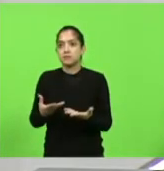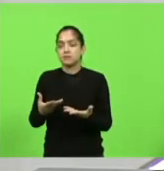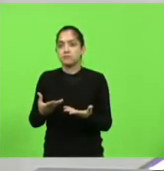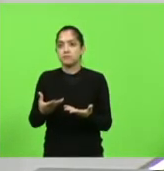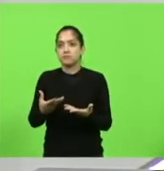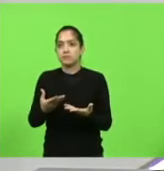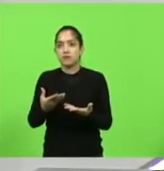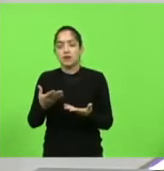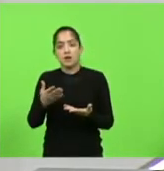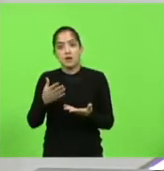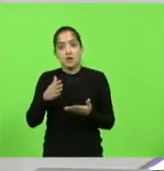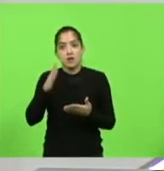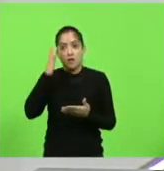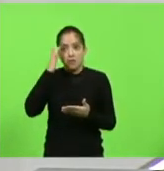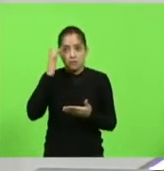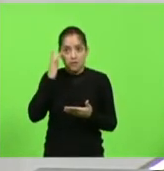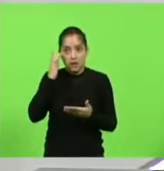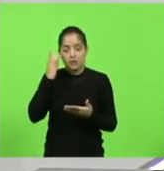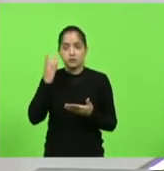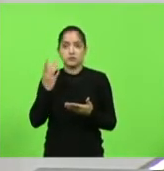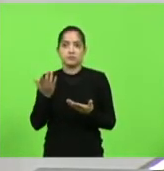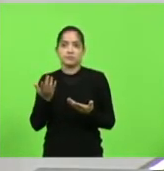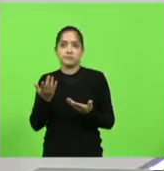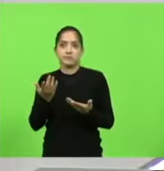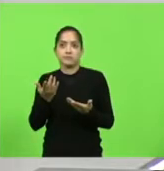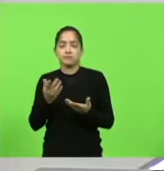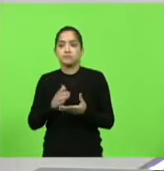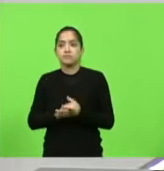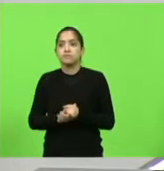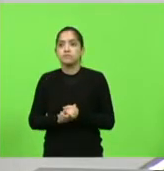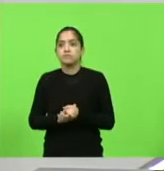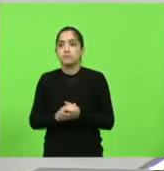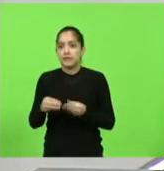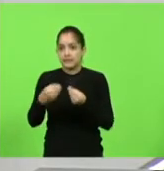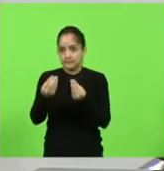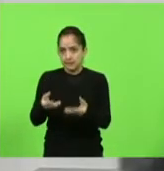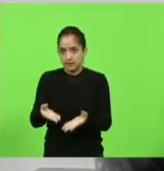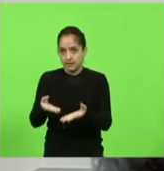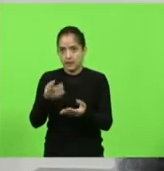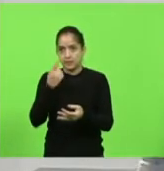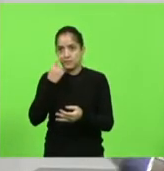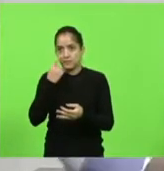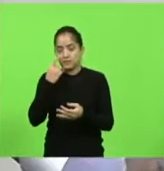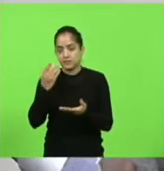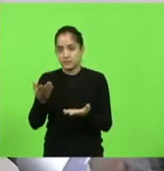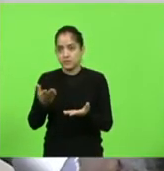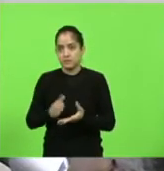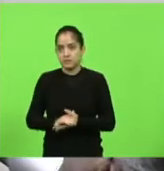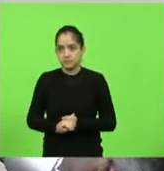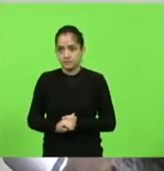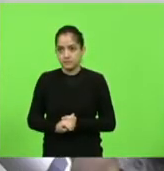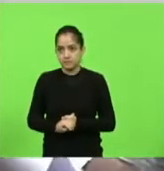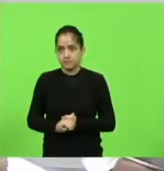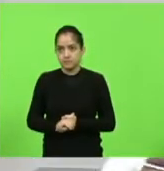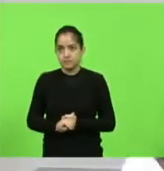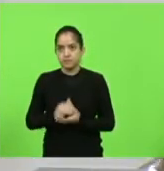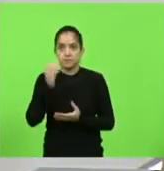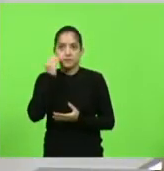Acho que tem dois equipamentos de proteção. Entrega aí, faz favor, deputado Kennedy. Faz um teste